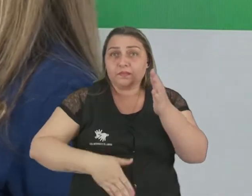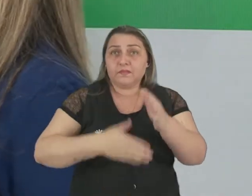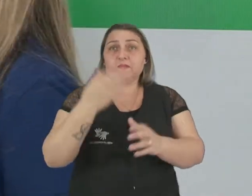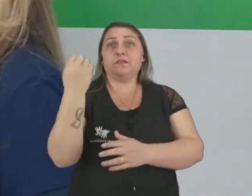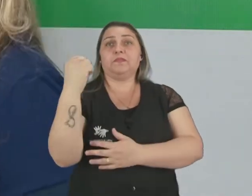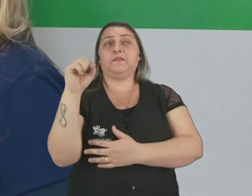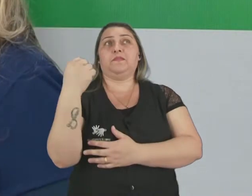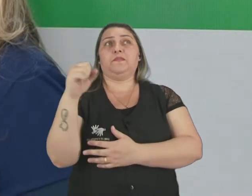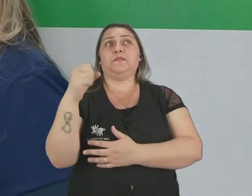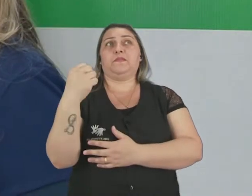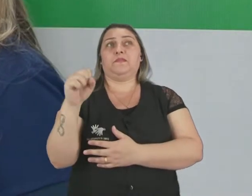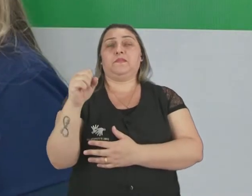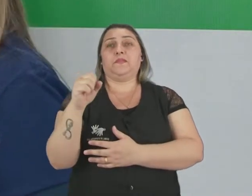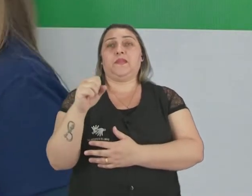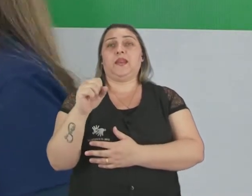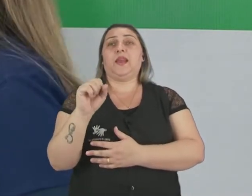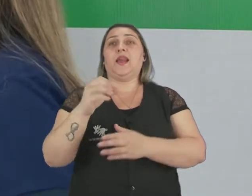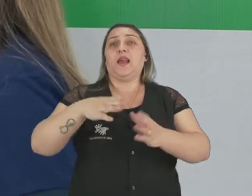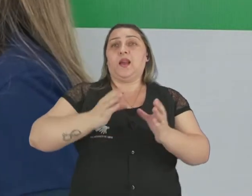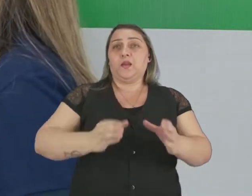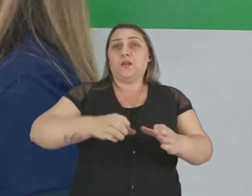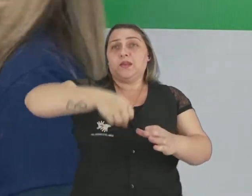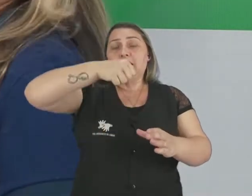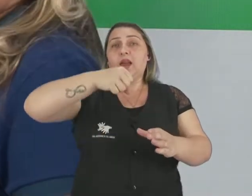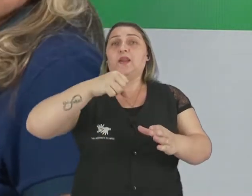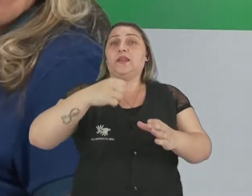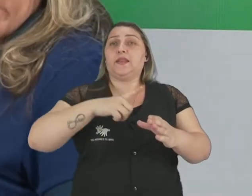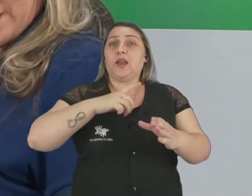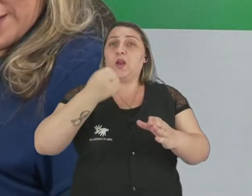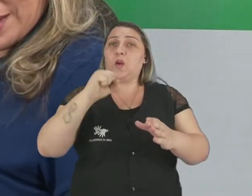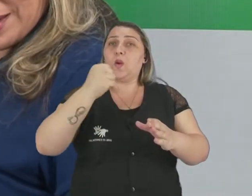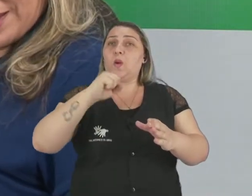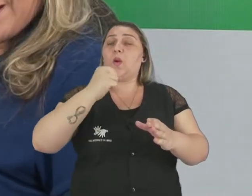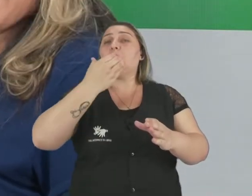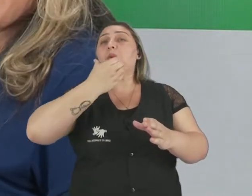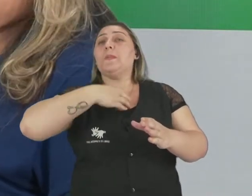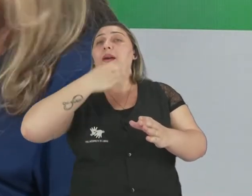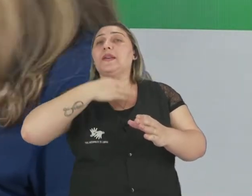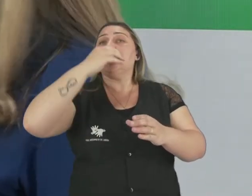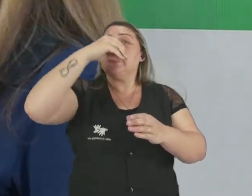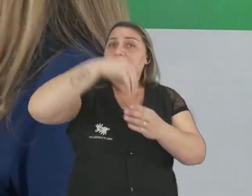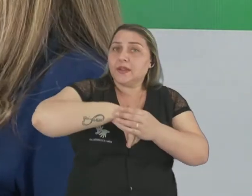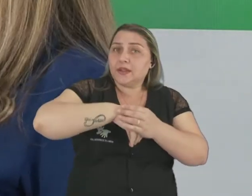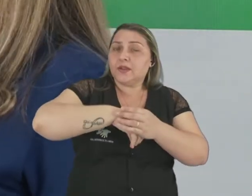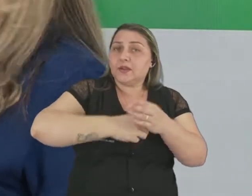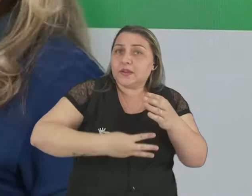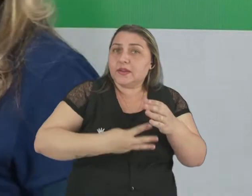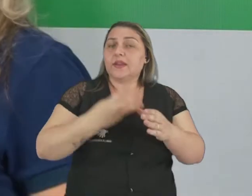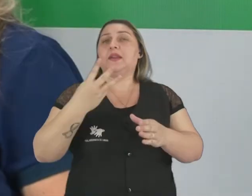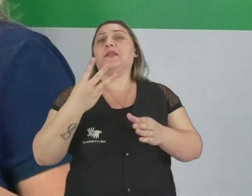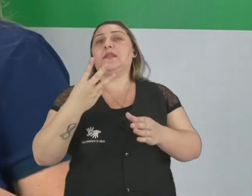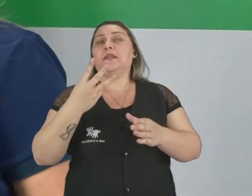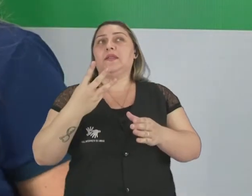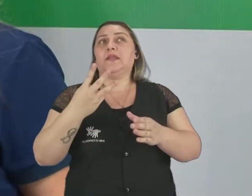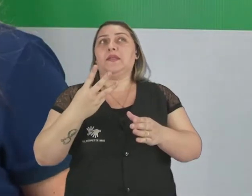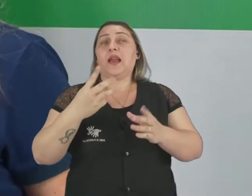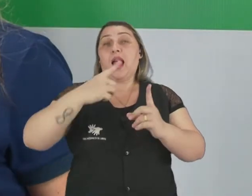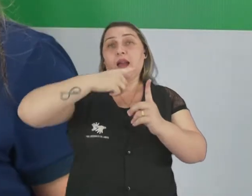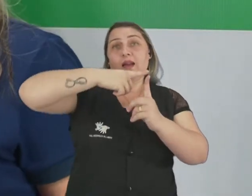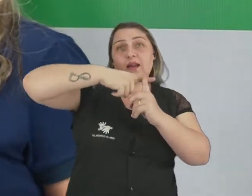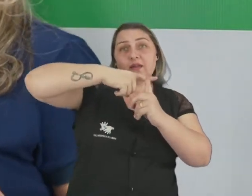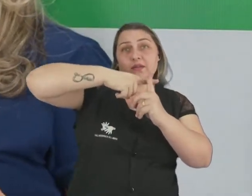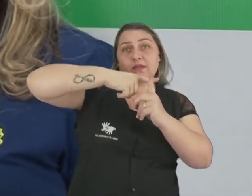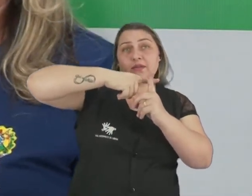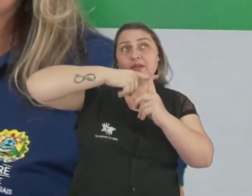eu tenho 8 maçãs, 3 vezes. Certinho? Então, a